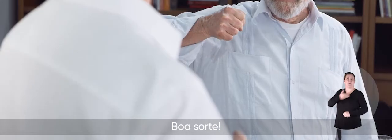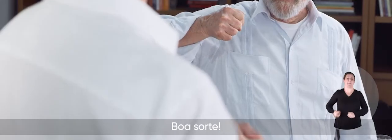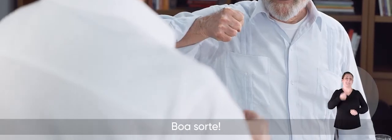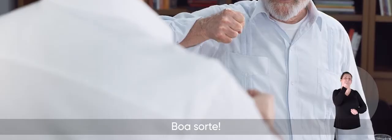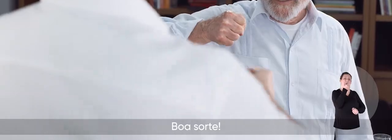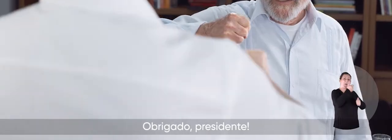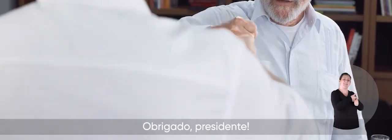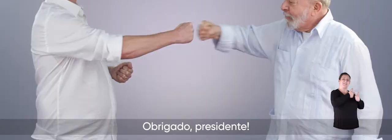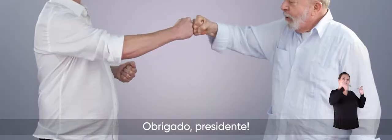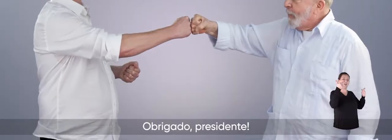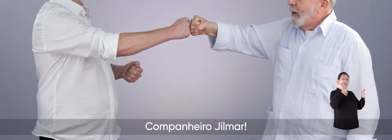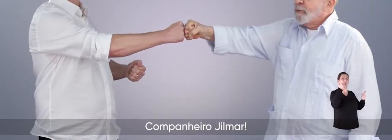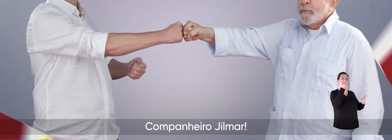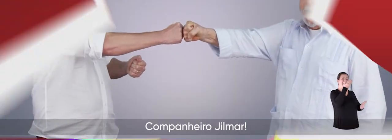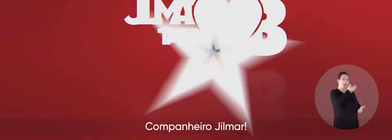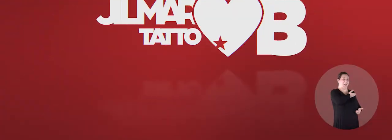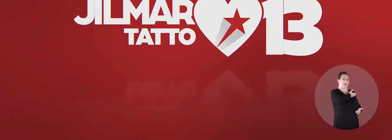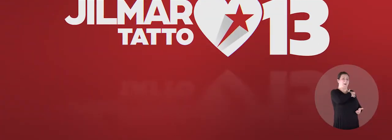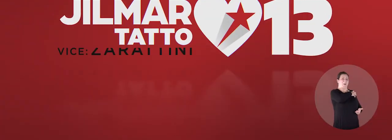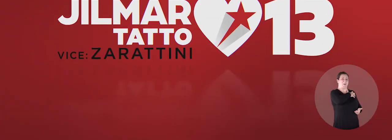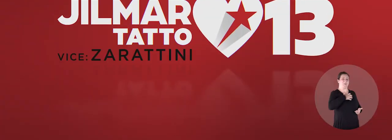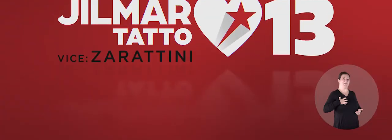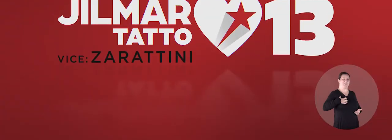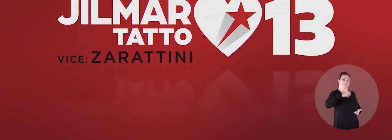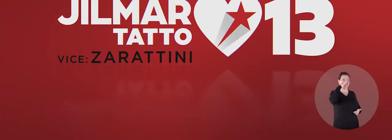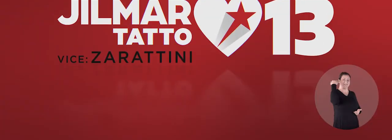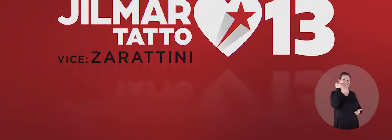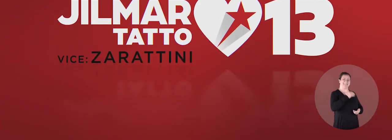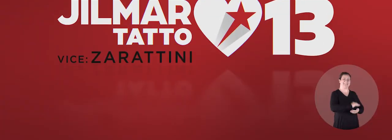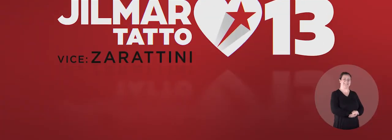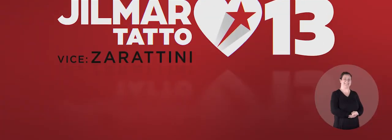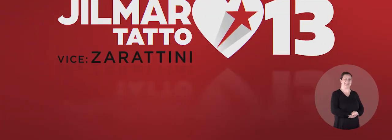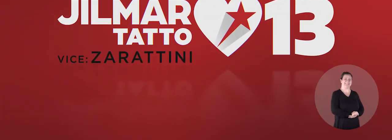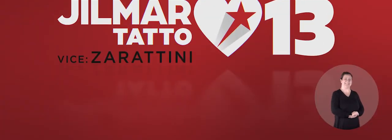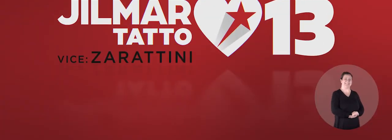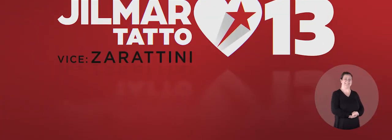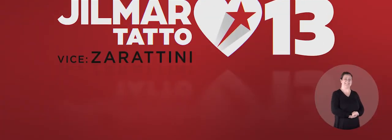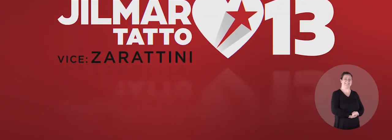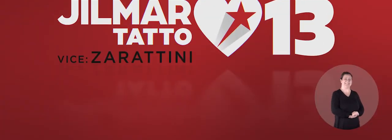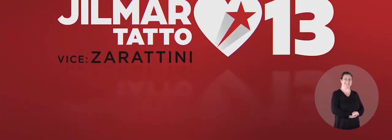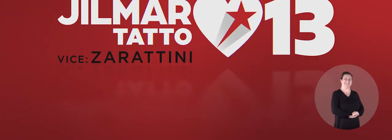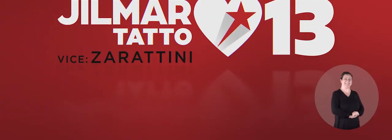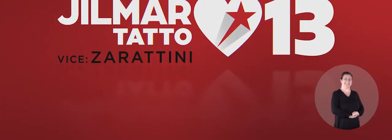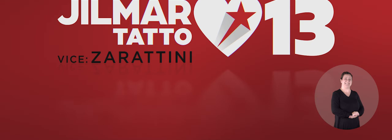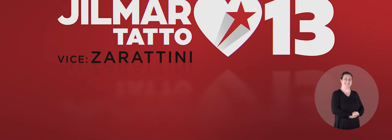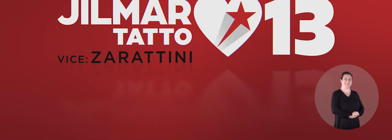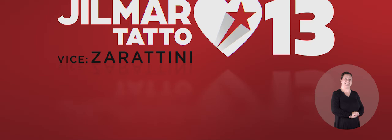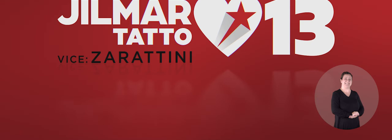temos que colocar nas boa sorte Obrigada eram Gilmar E aí